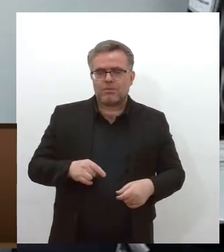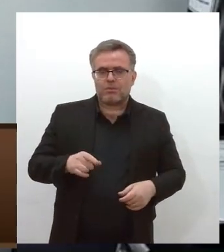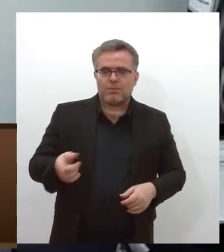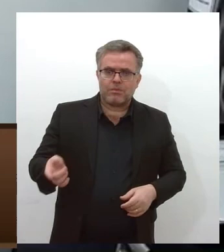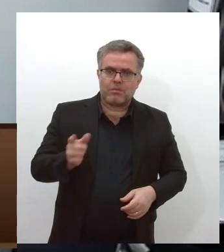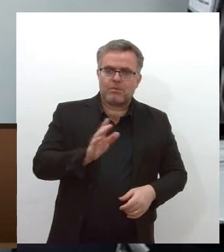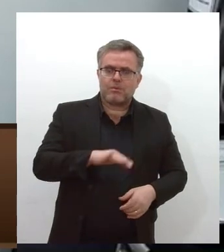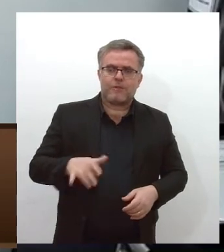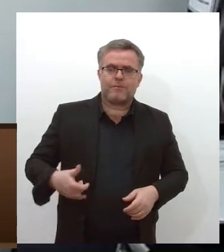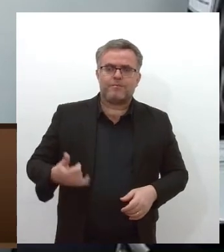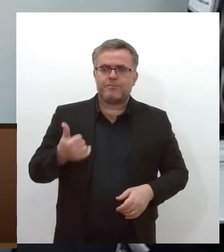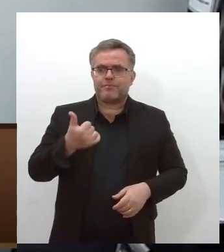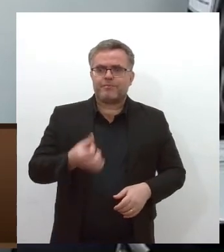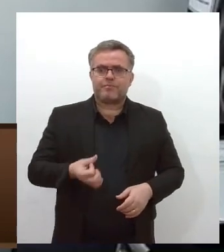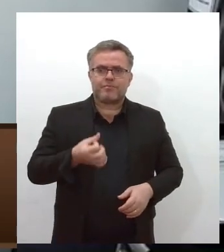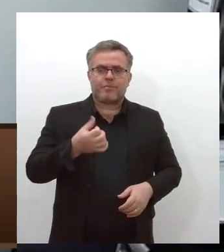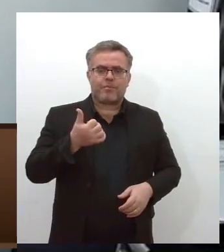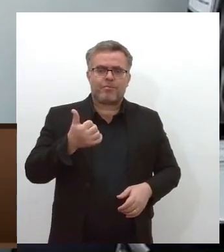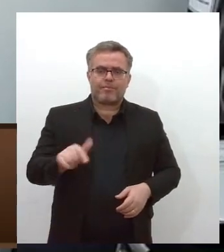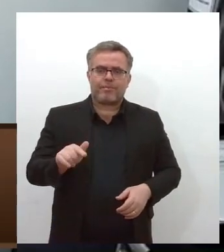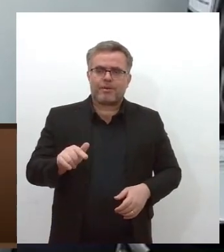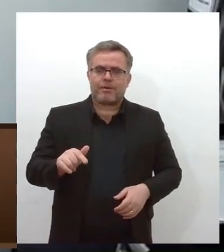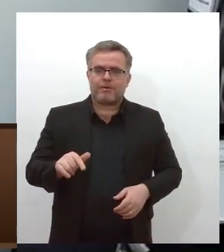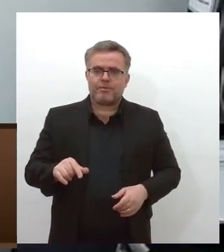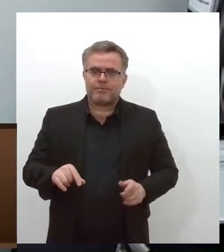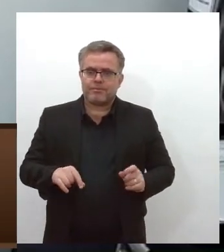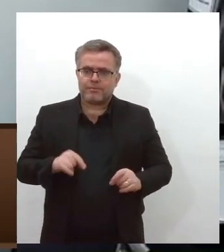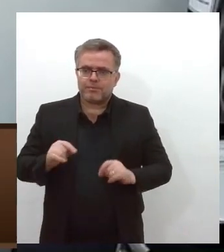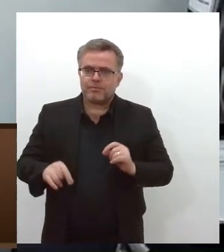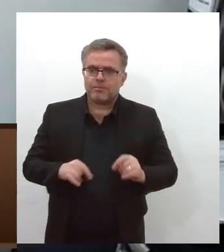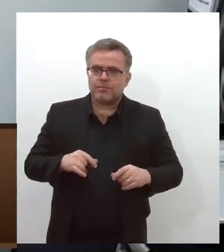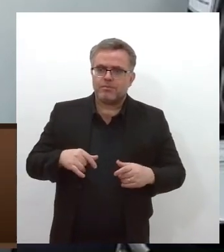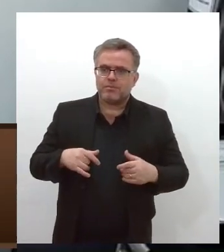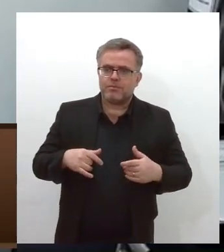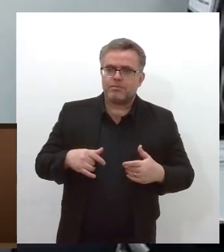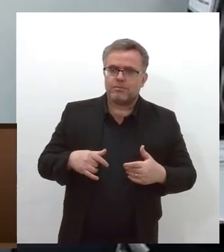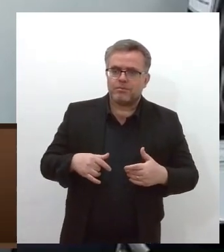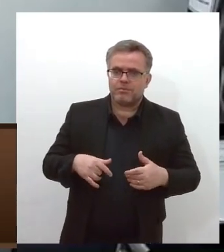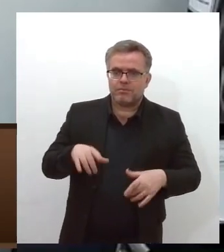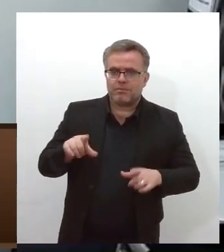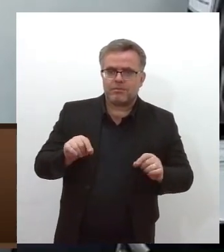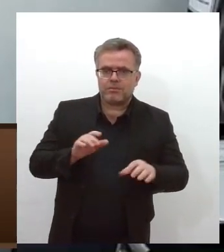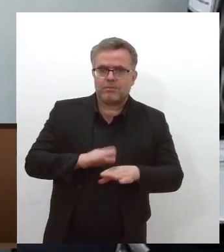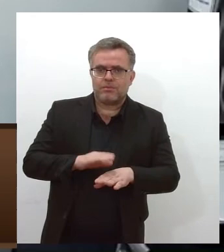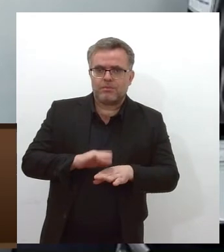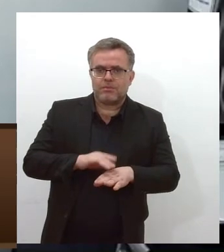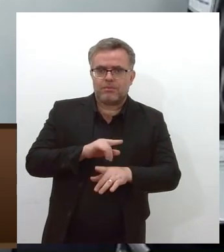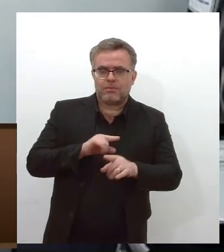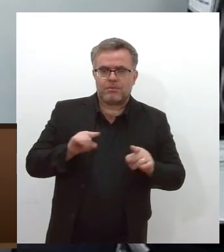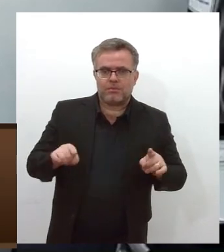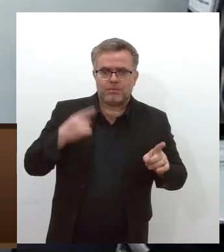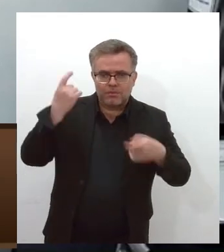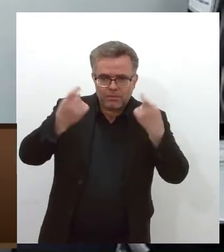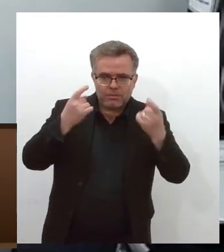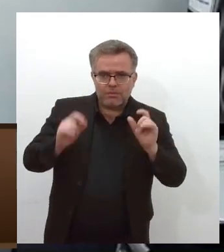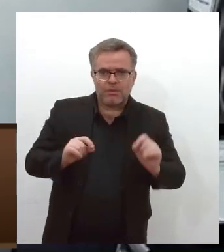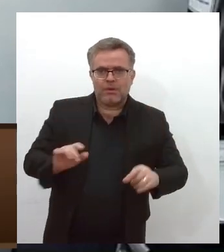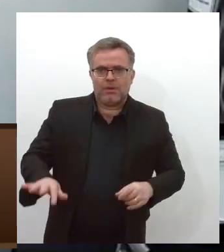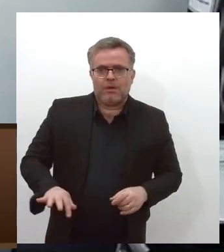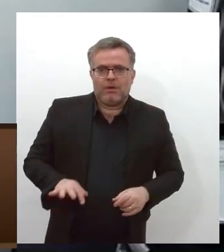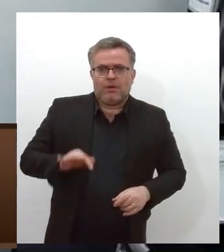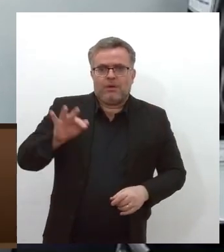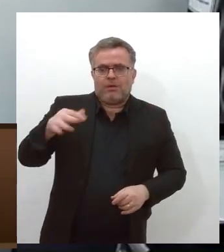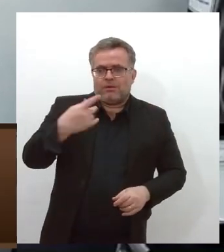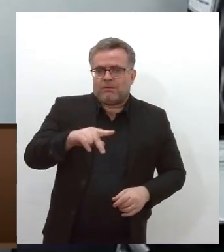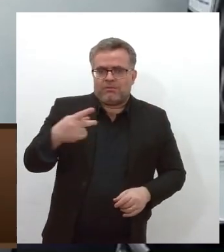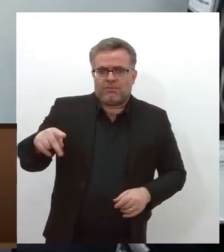e 18 anos, também optativo. Esses também têm uma preocupação muito forte, que é preocupação com o seu futuro. São pessoas que daqui a